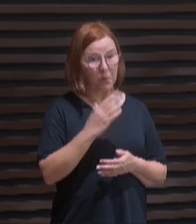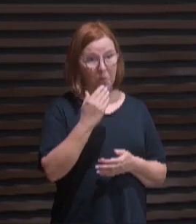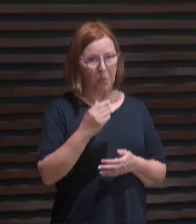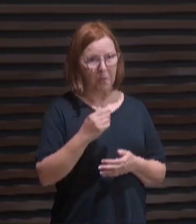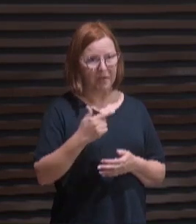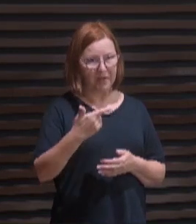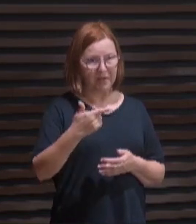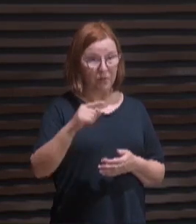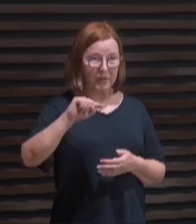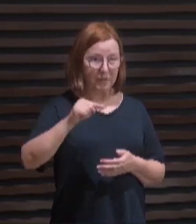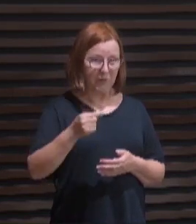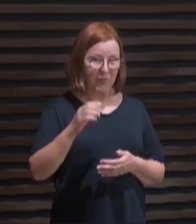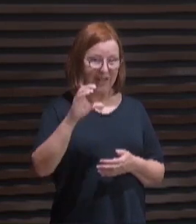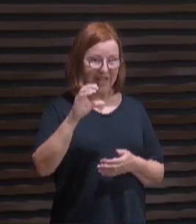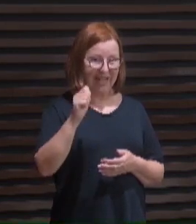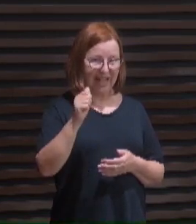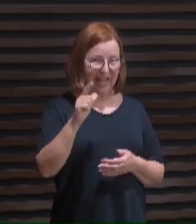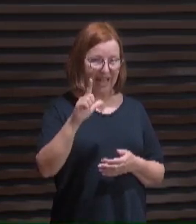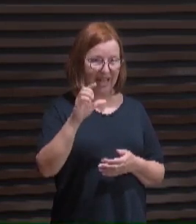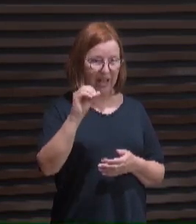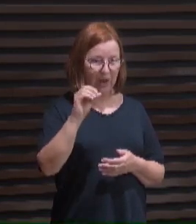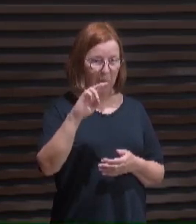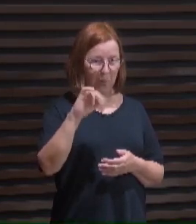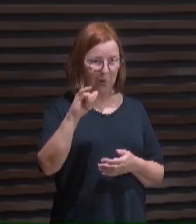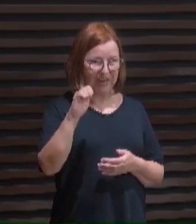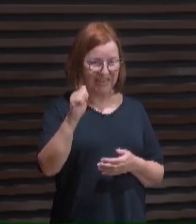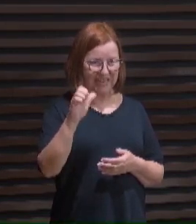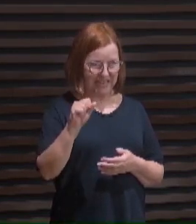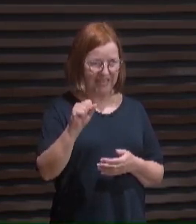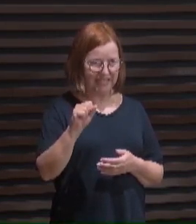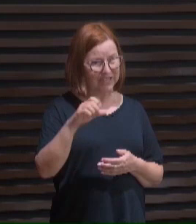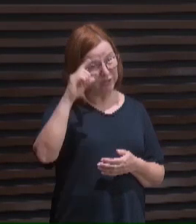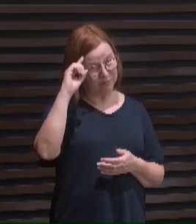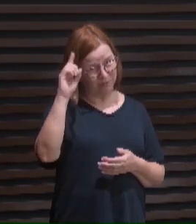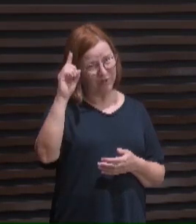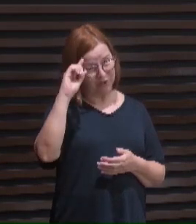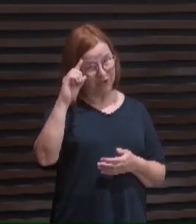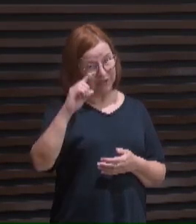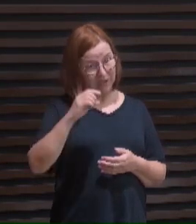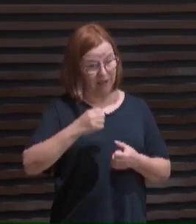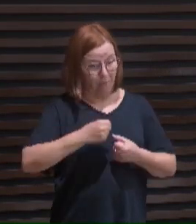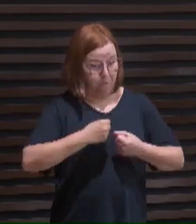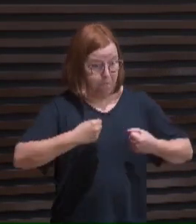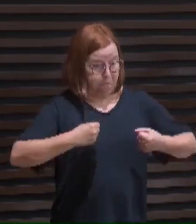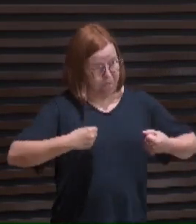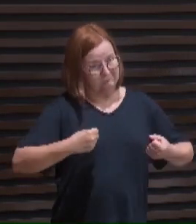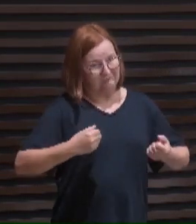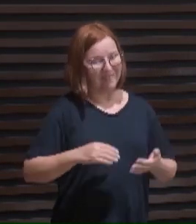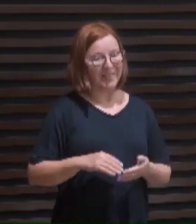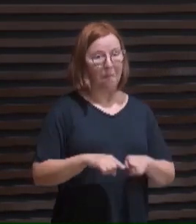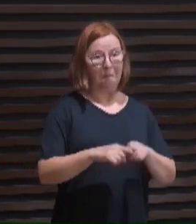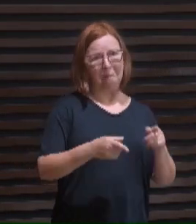2.000, caloria para valer, fica tudo gordinho, né? E forte. Então, morria